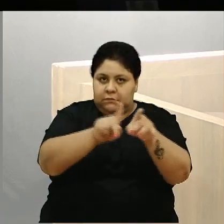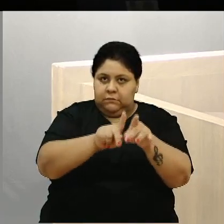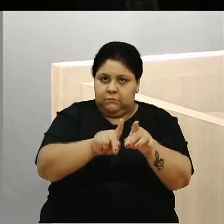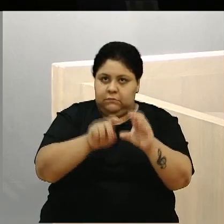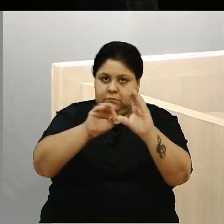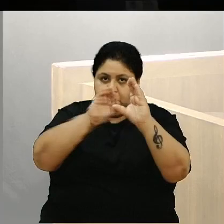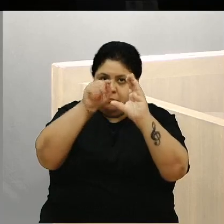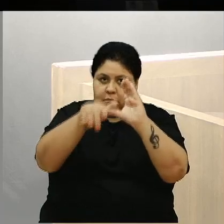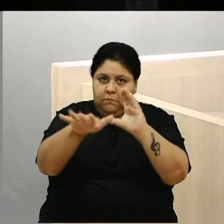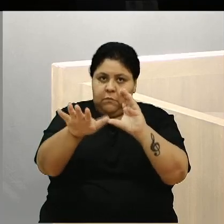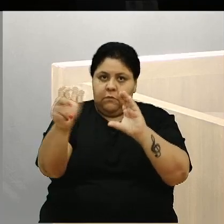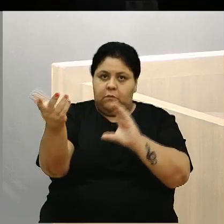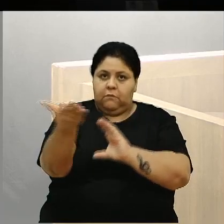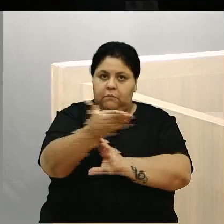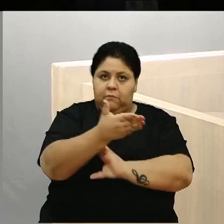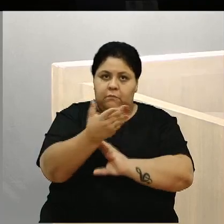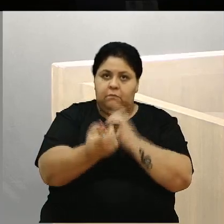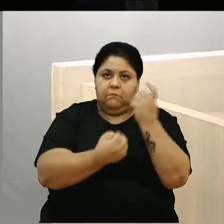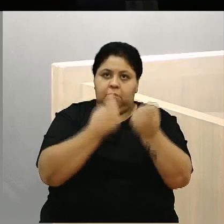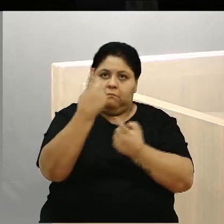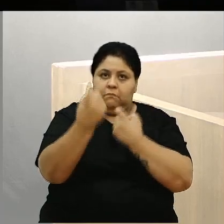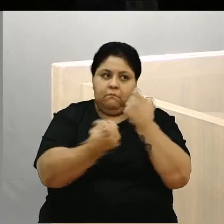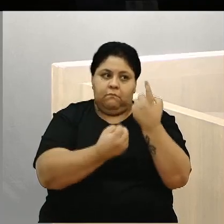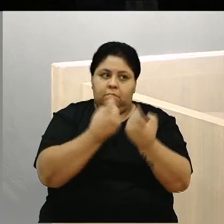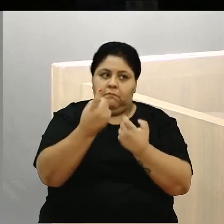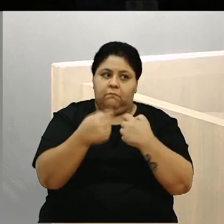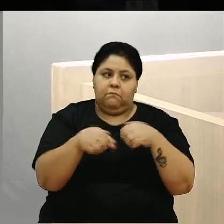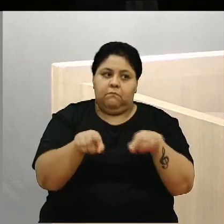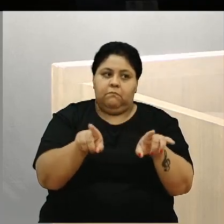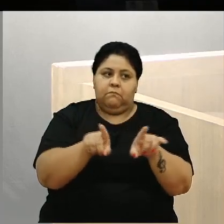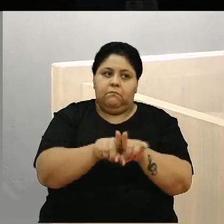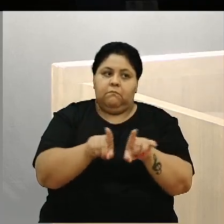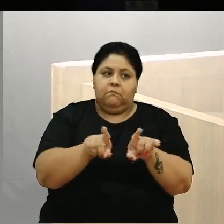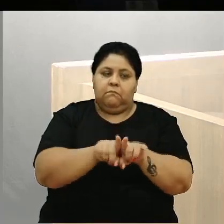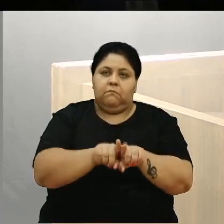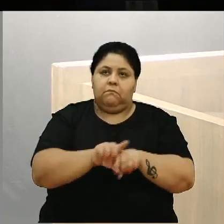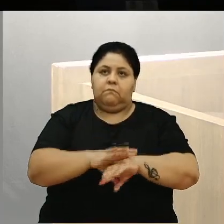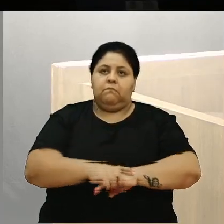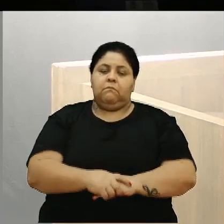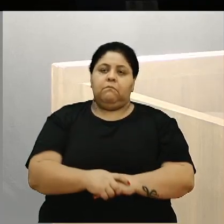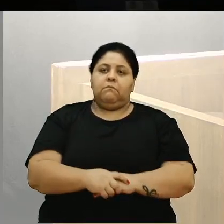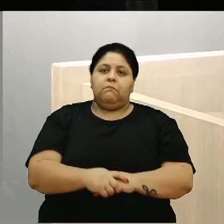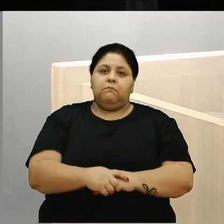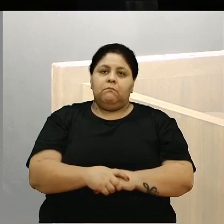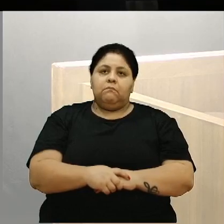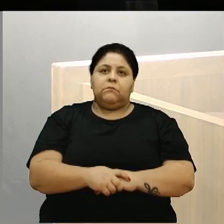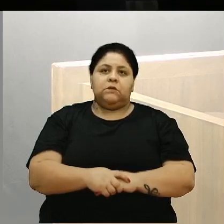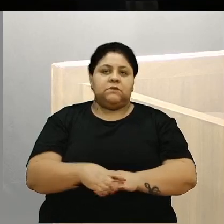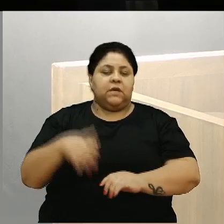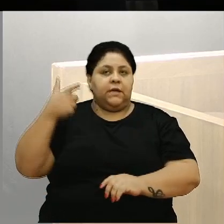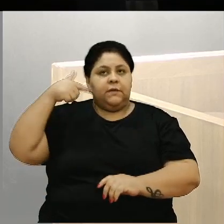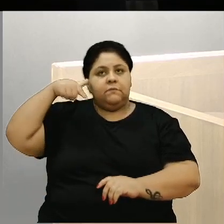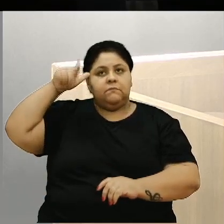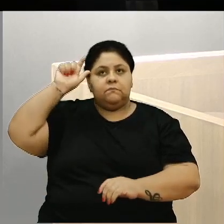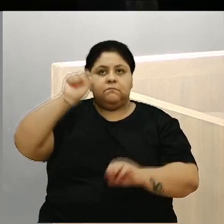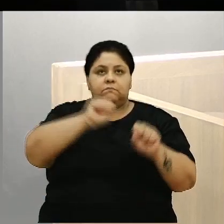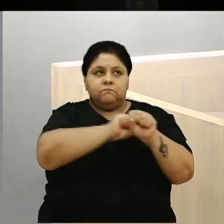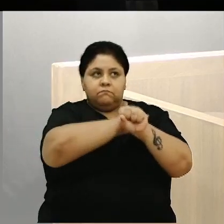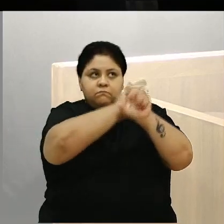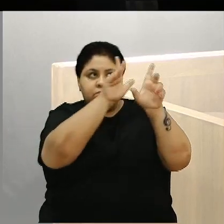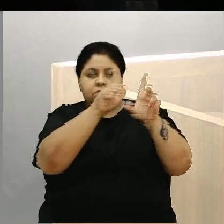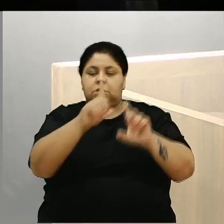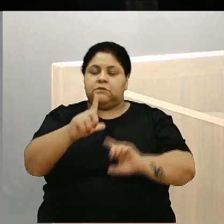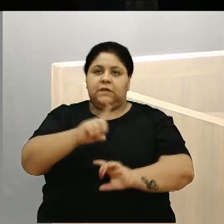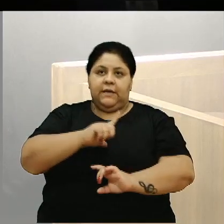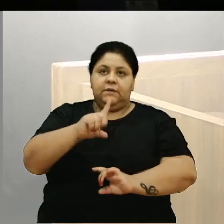com vocês algumas informações que eu julgo que são bem importantes. Ontem pela manhã, né, nós tivemos